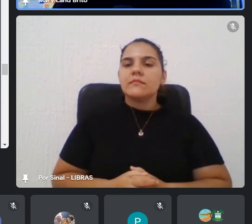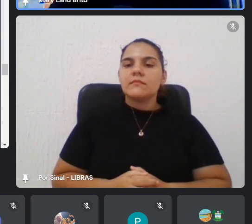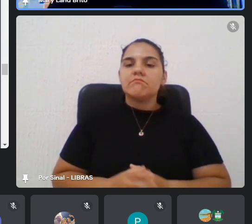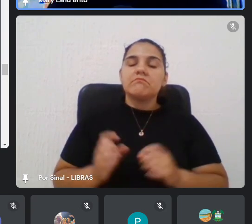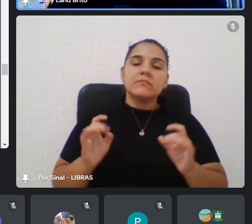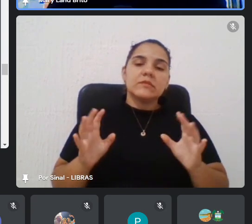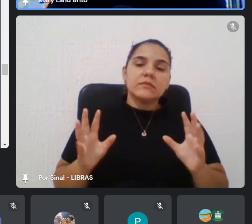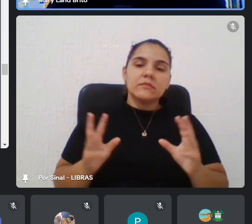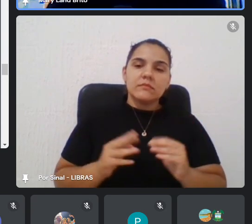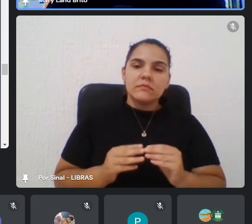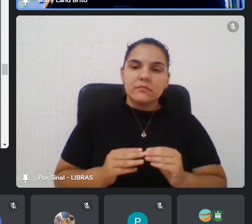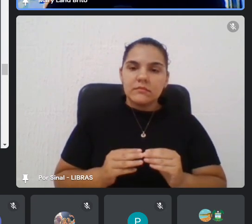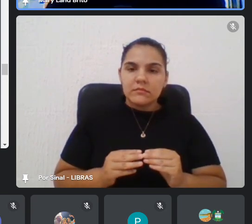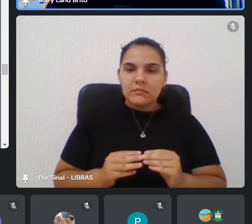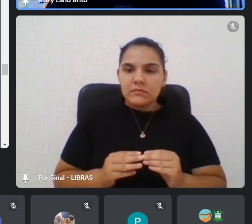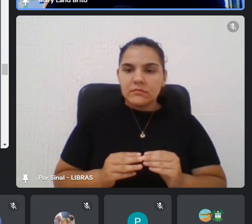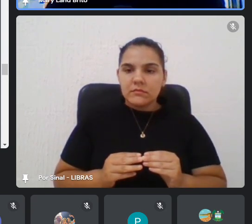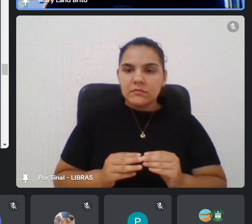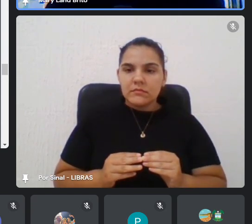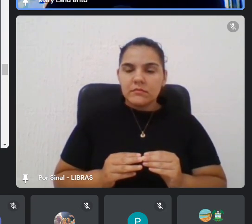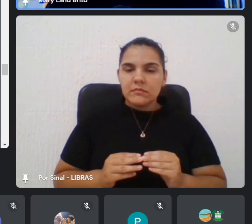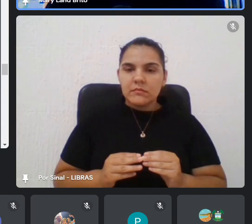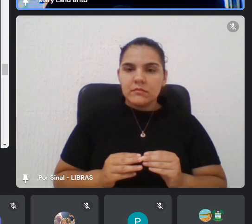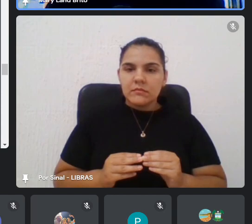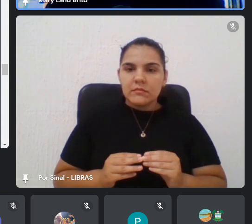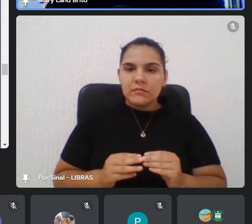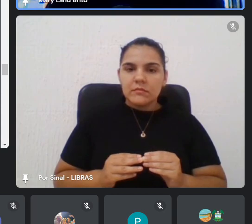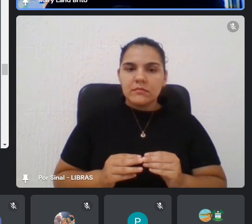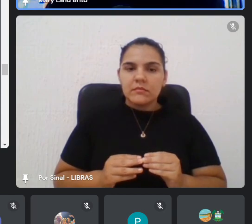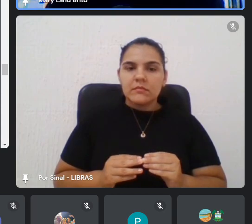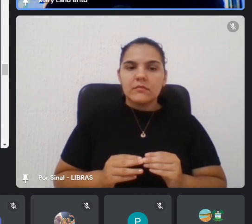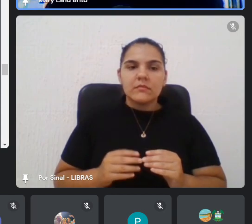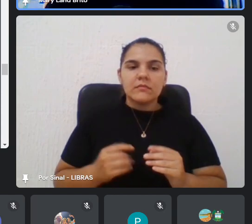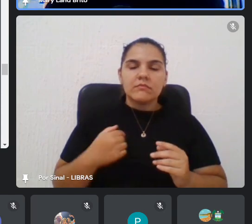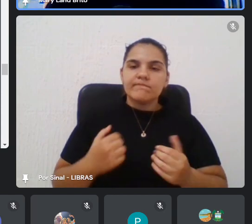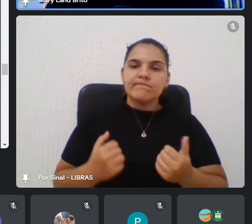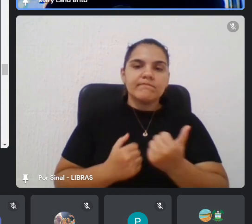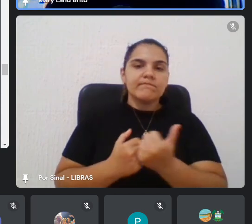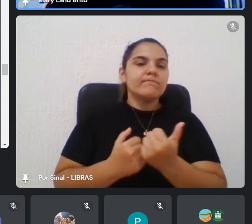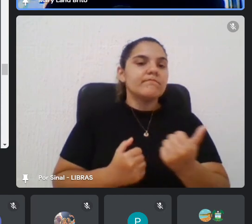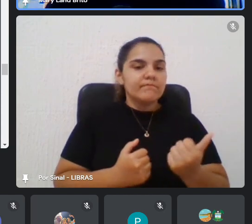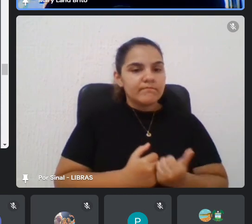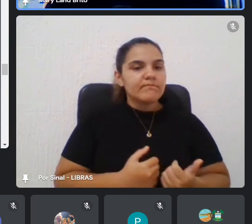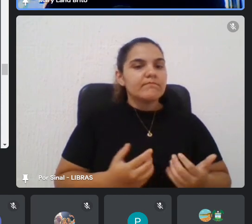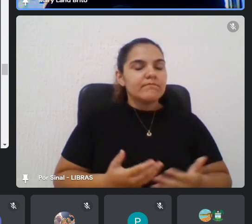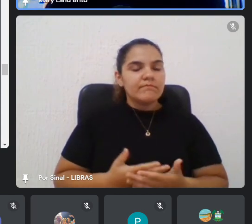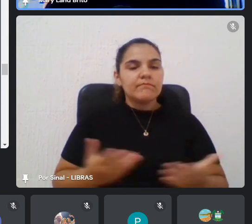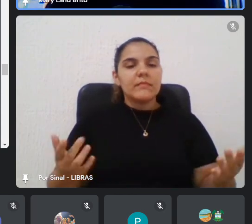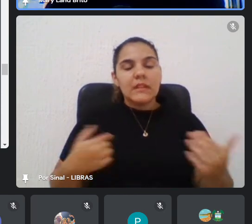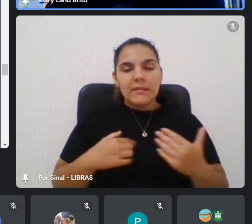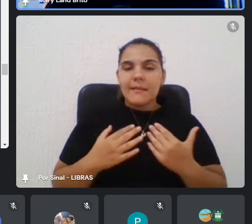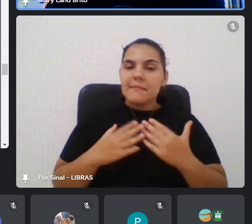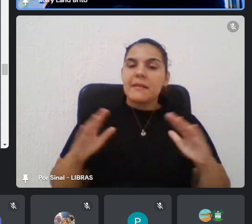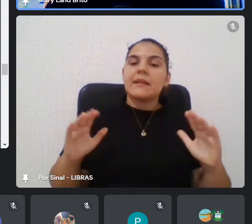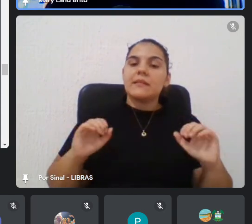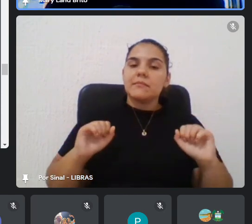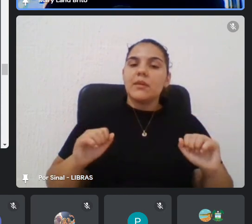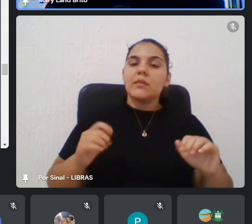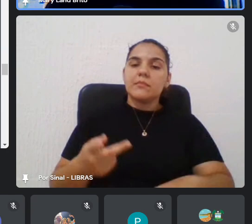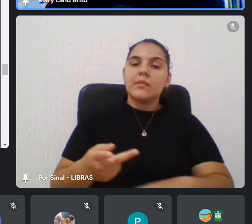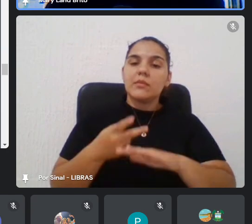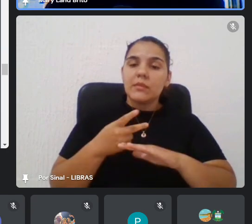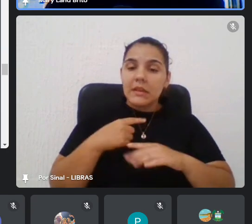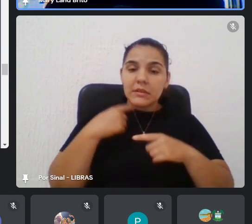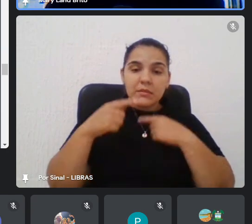fico aqui com essas contribuições iniciais e fico à disposição para estar contribuindo se houverem